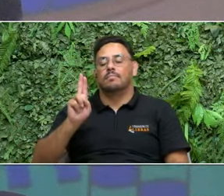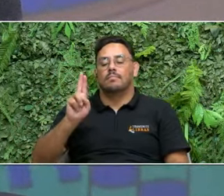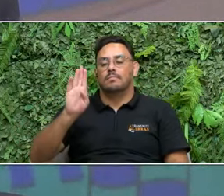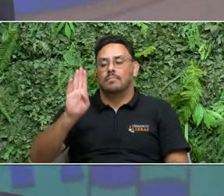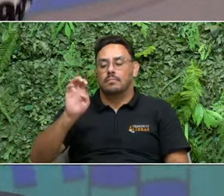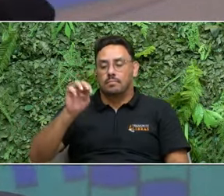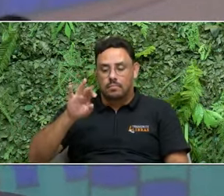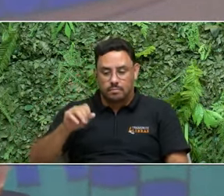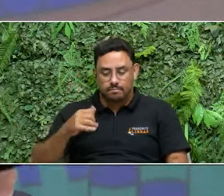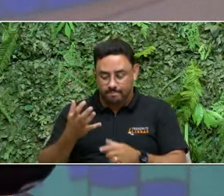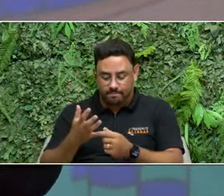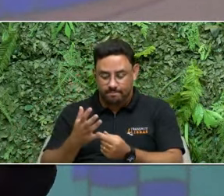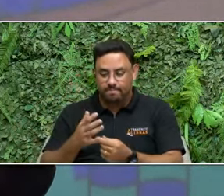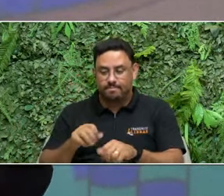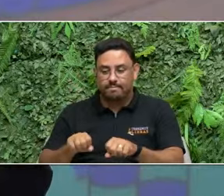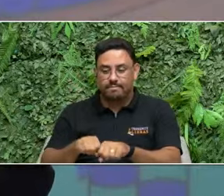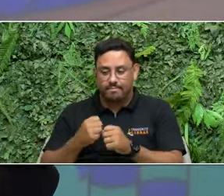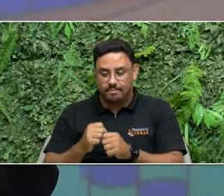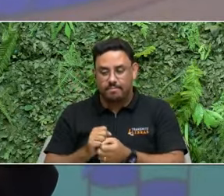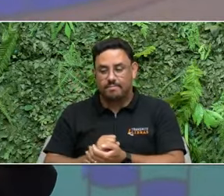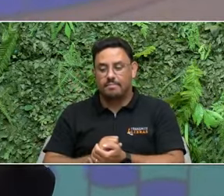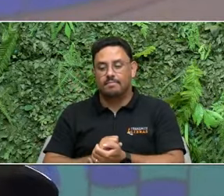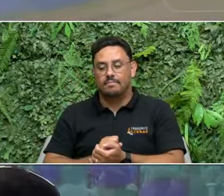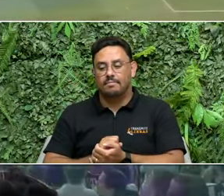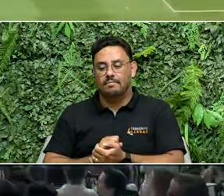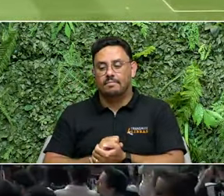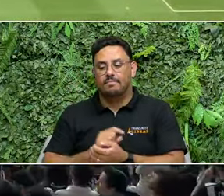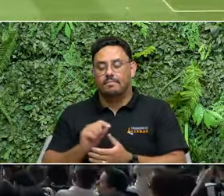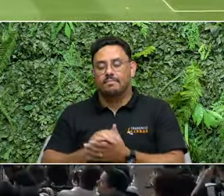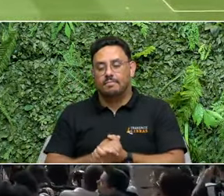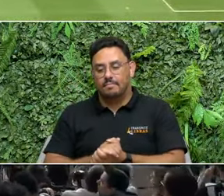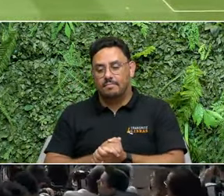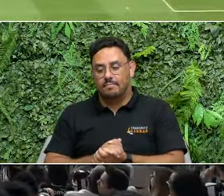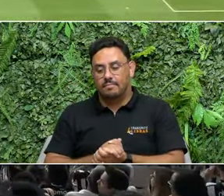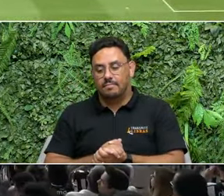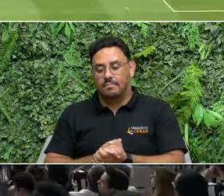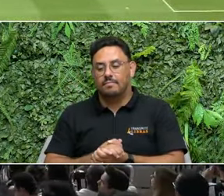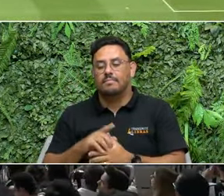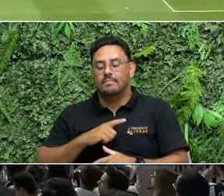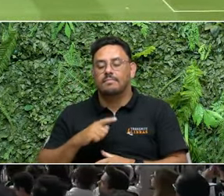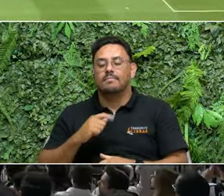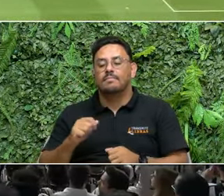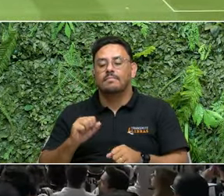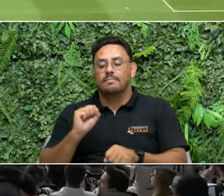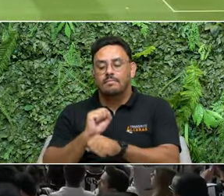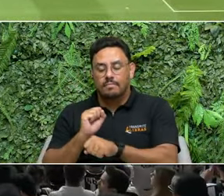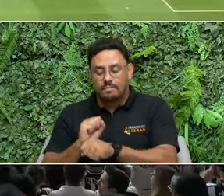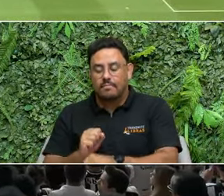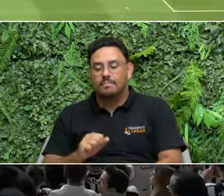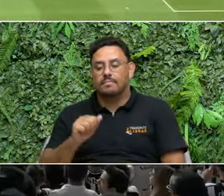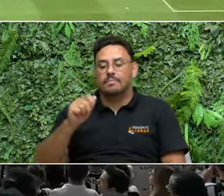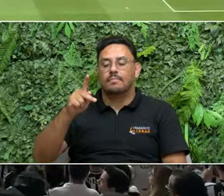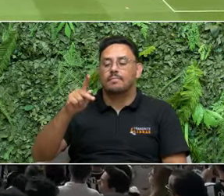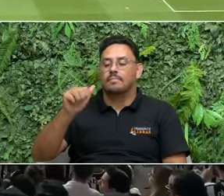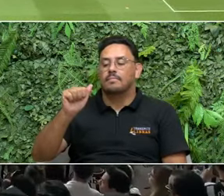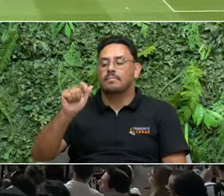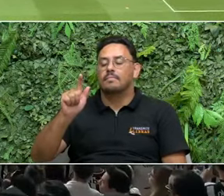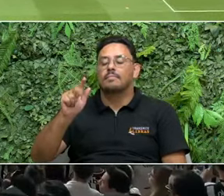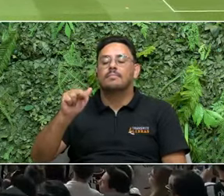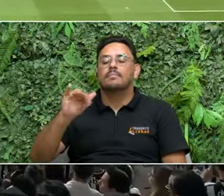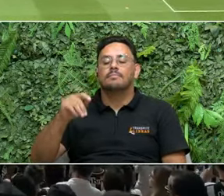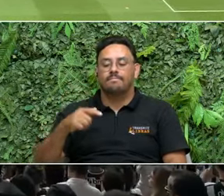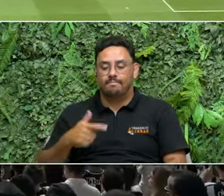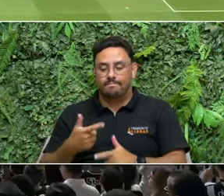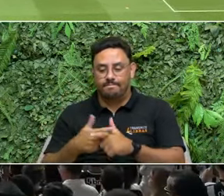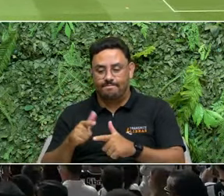tá com essa fratura que a gente trouxe aqui primeira mão o bri paláci também está fora por conta de uma lesão